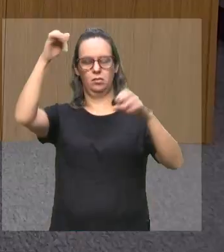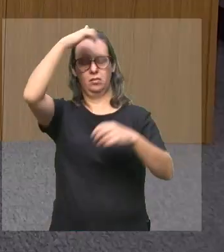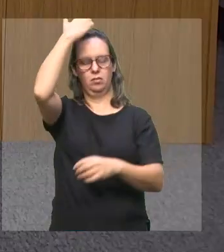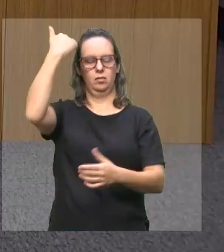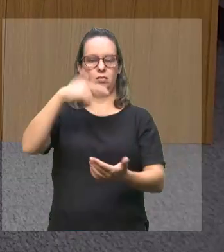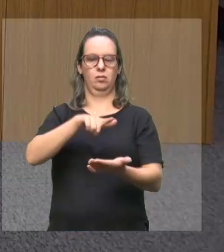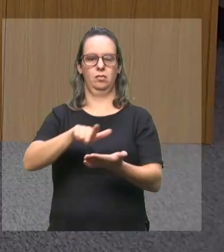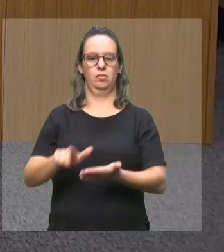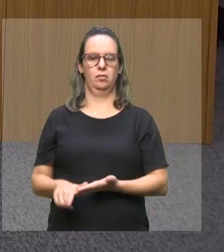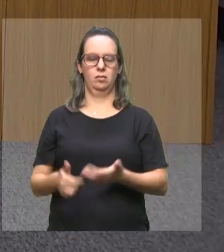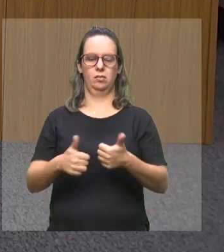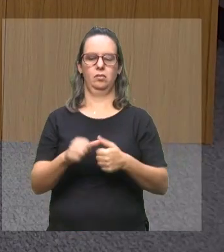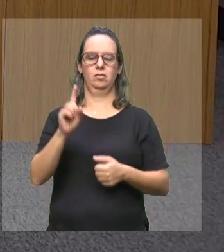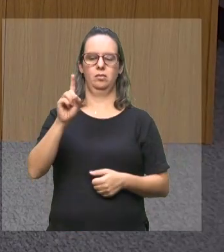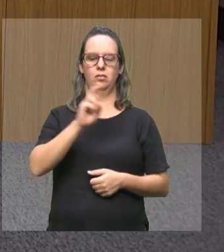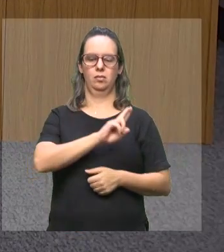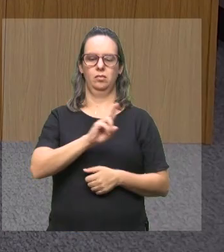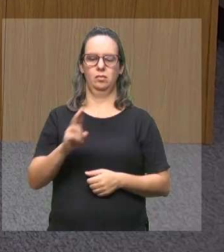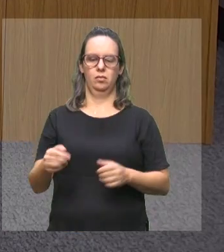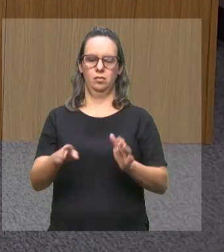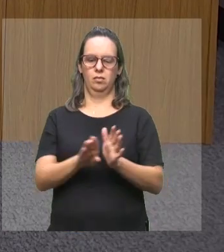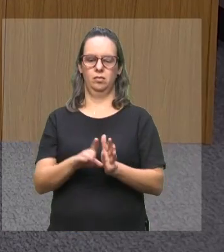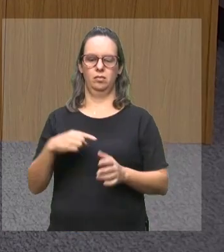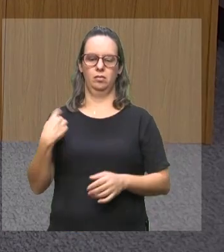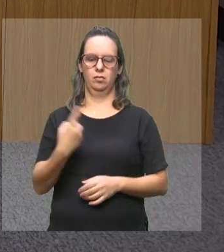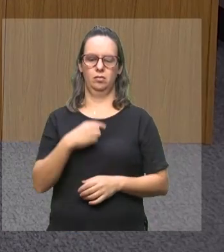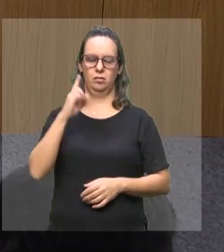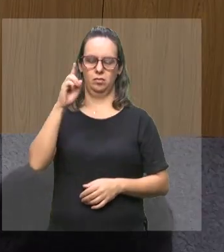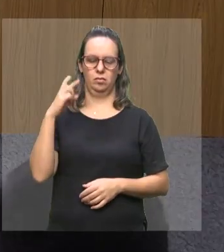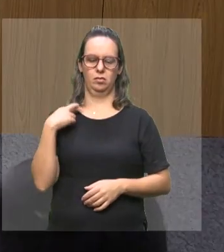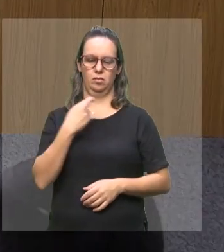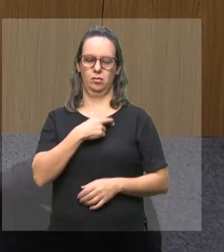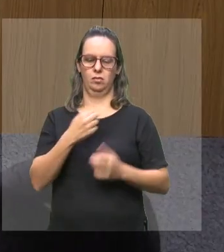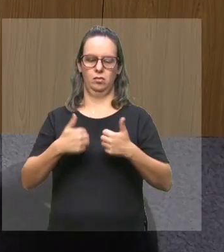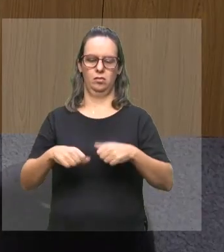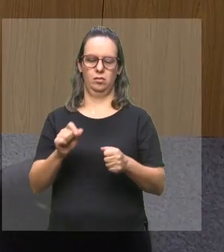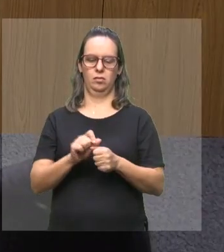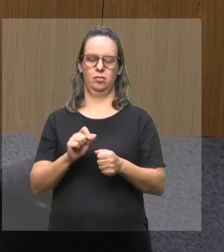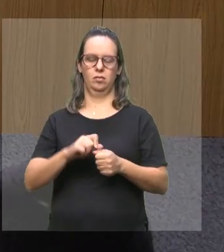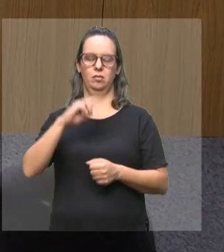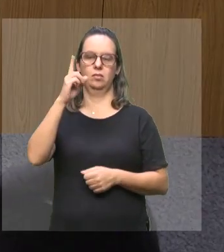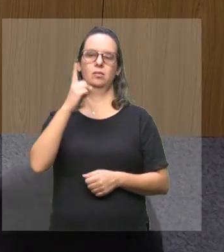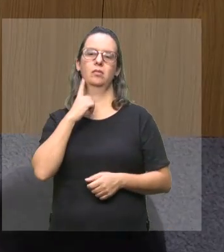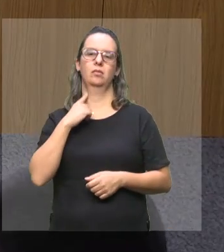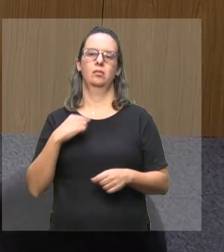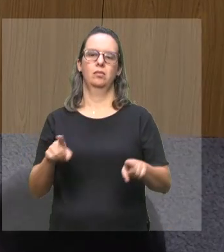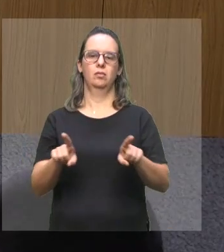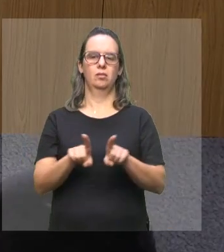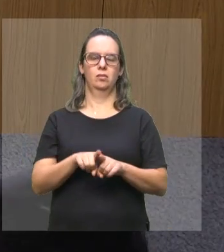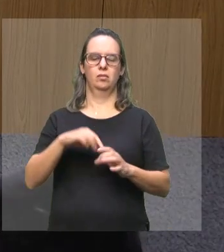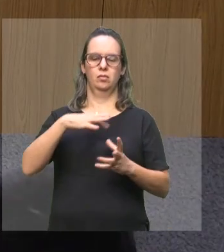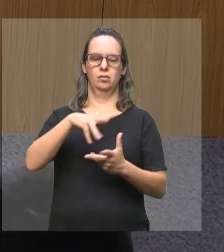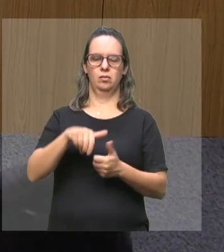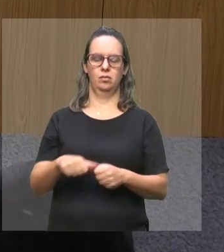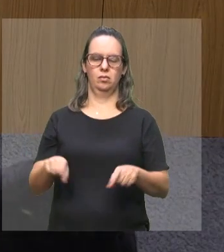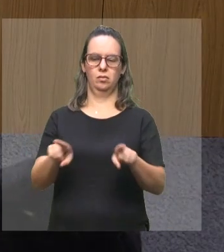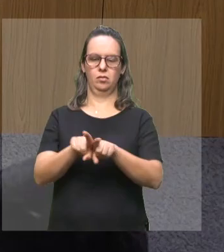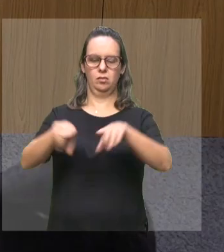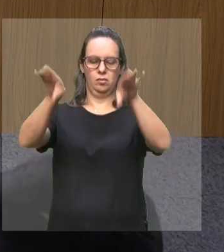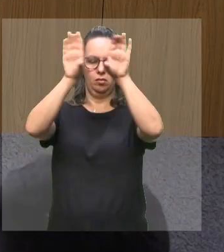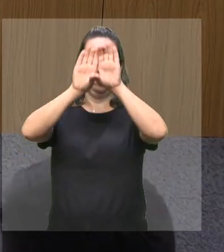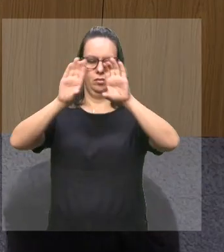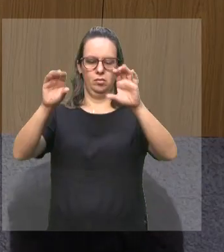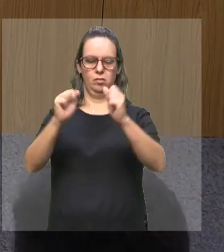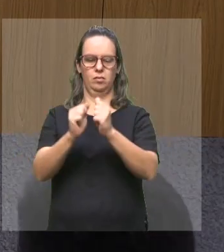santificado seja o teu nome, venha a nós o teu reino, seja feita a tua vontade, assim na terra como no céu. O